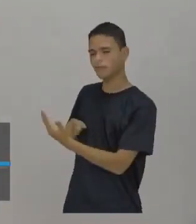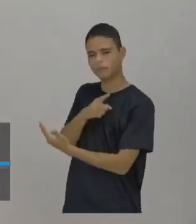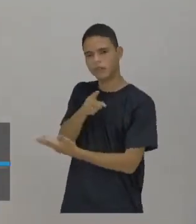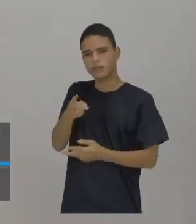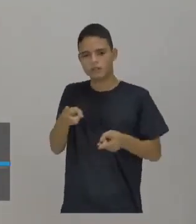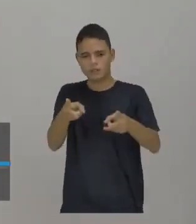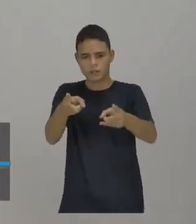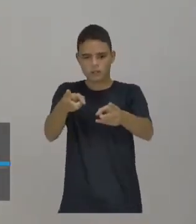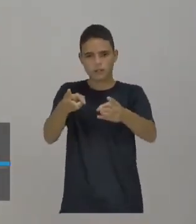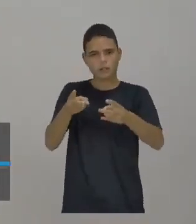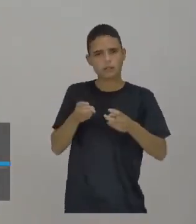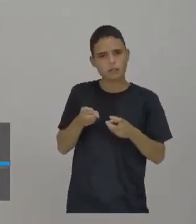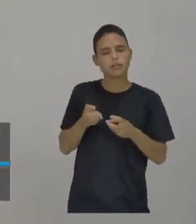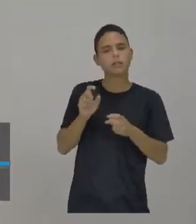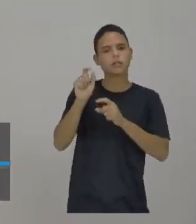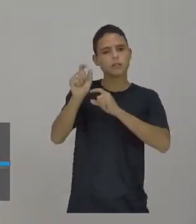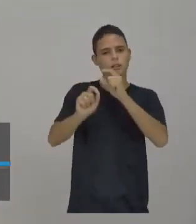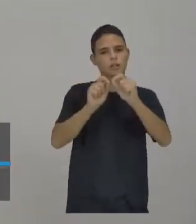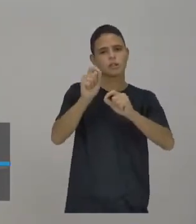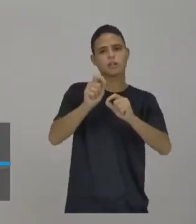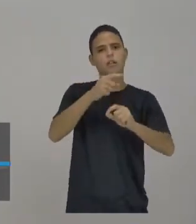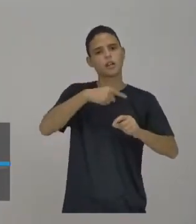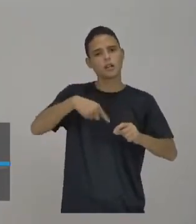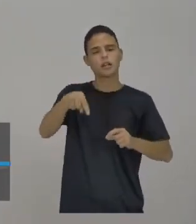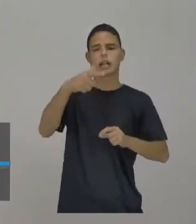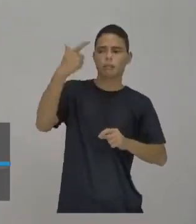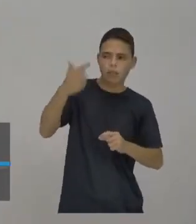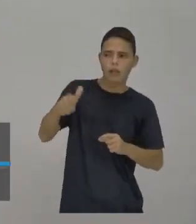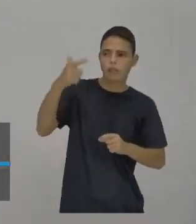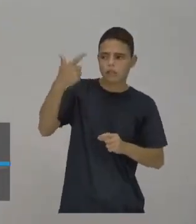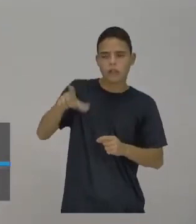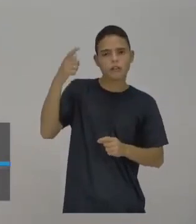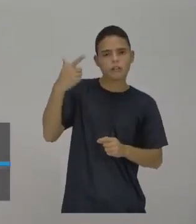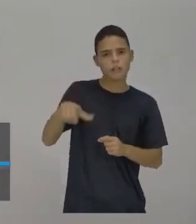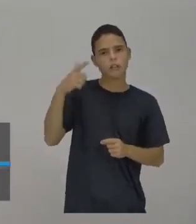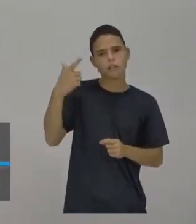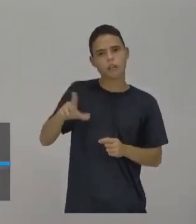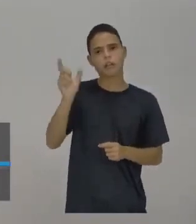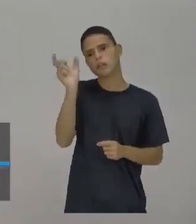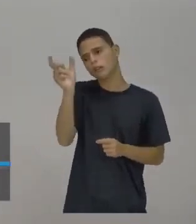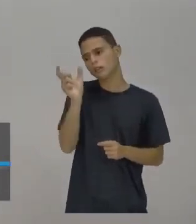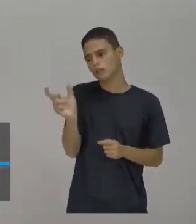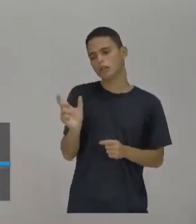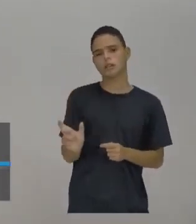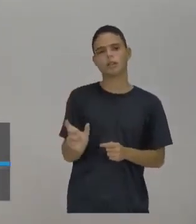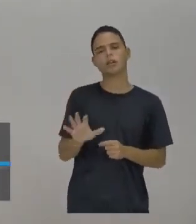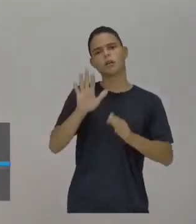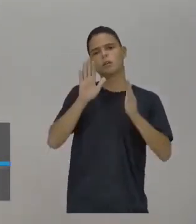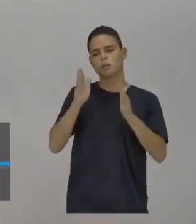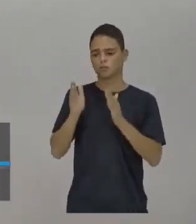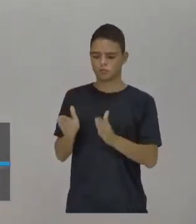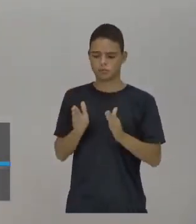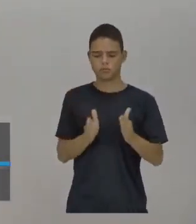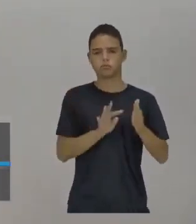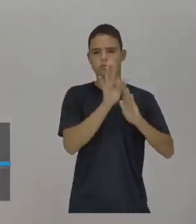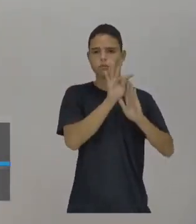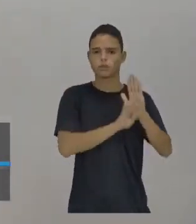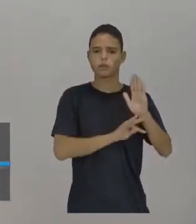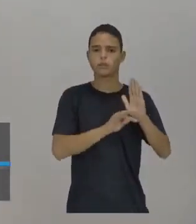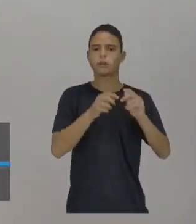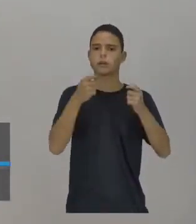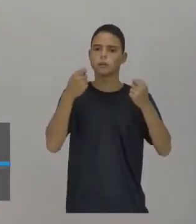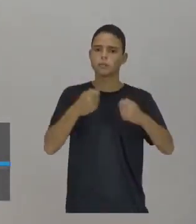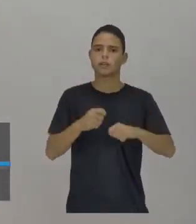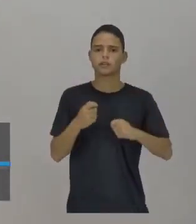a mesma palavra, porque na fala a gente faz isso, a gente repete, mas no texto organizado e escrito tem que ter referência, tem que